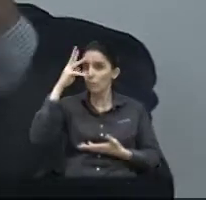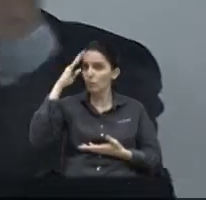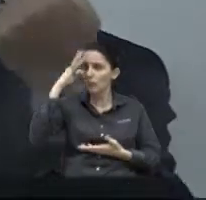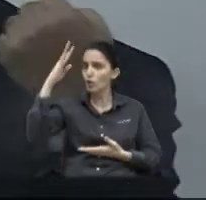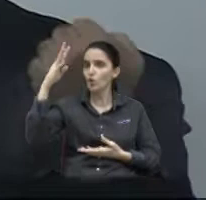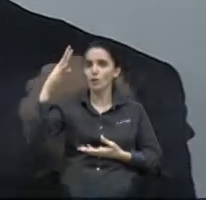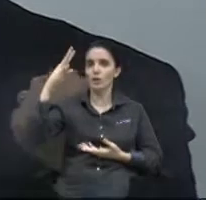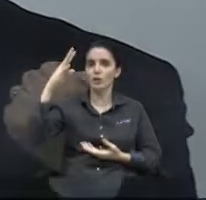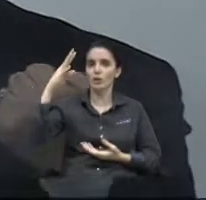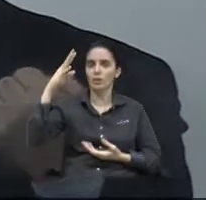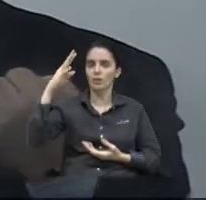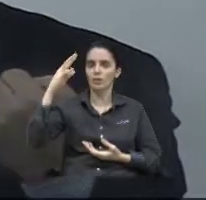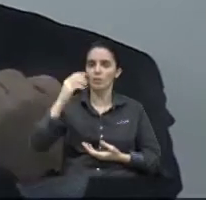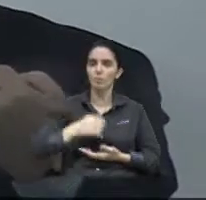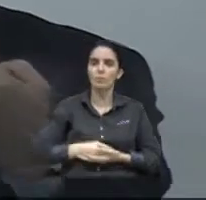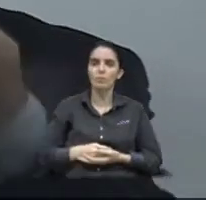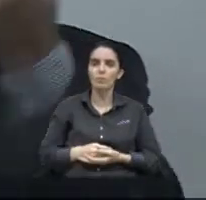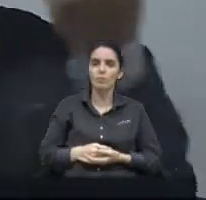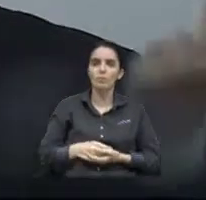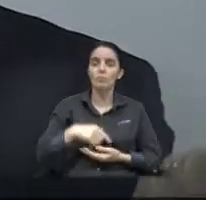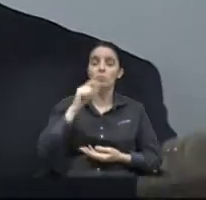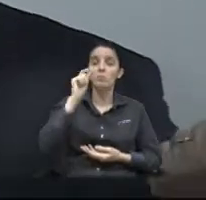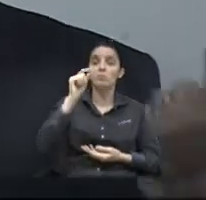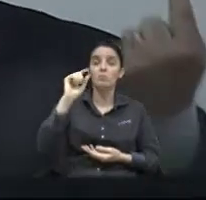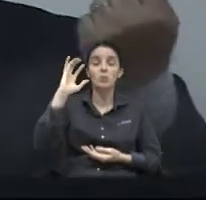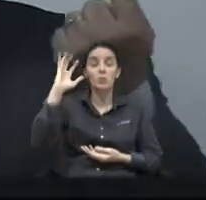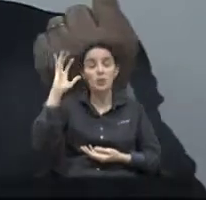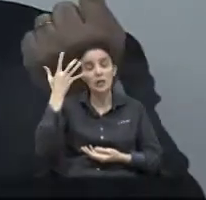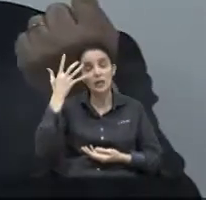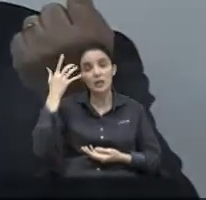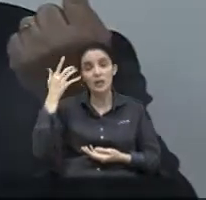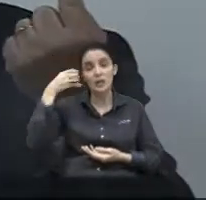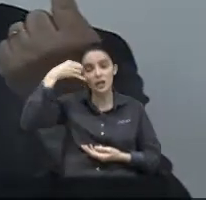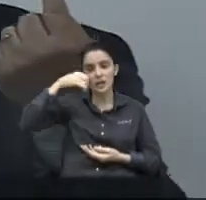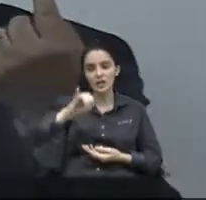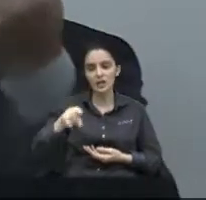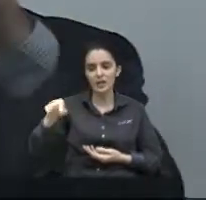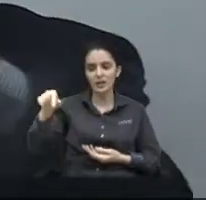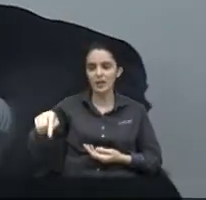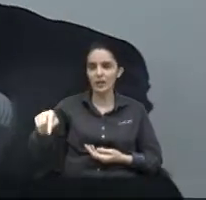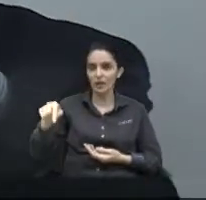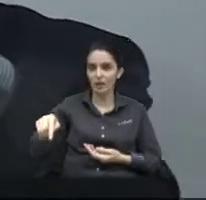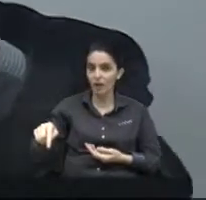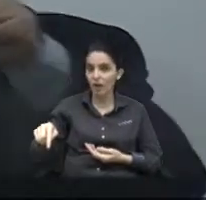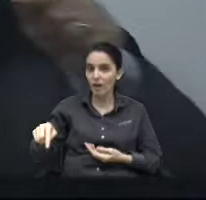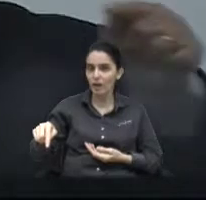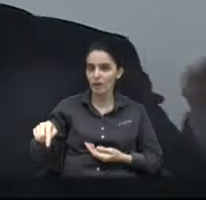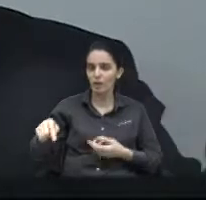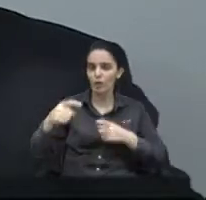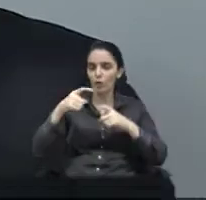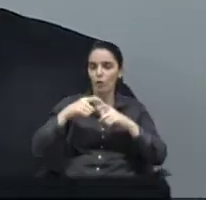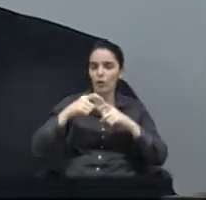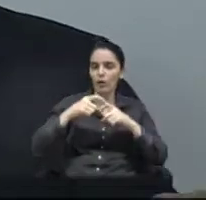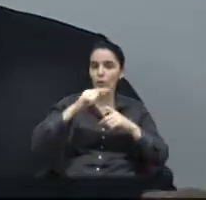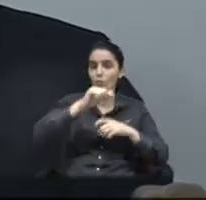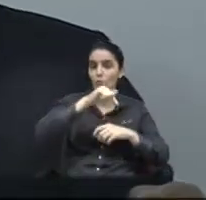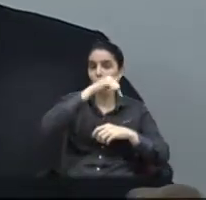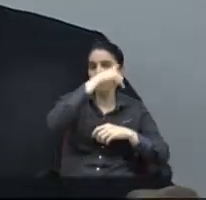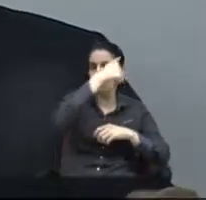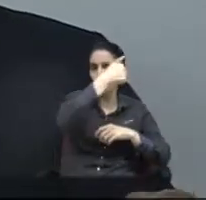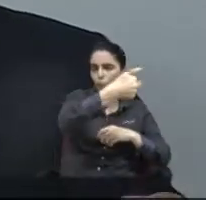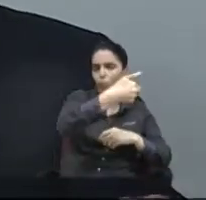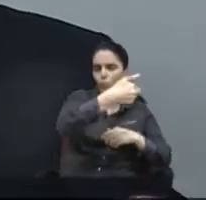que aconteceria se ele não tivesse, como médico e atendendo todos os hospitais?